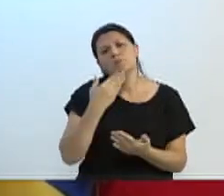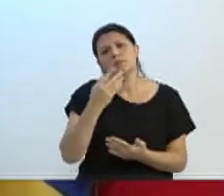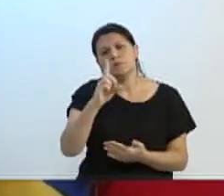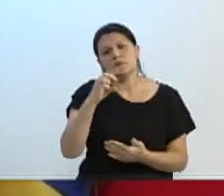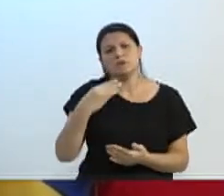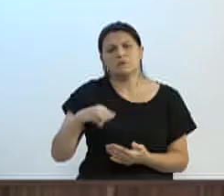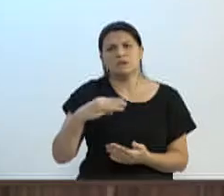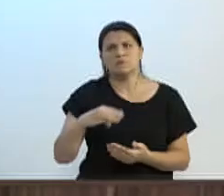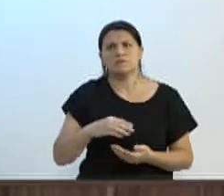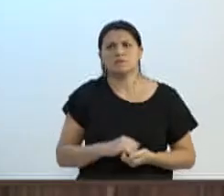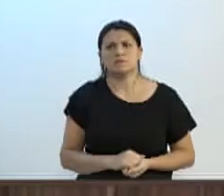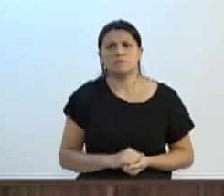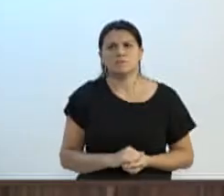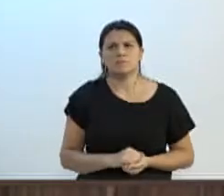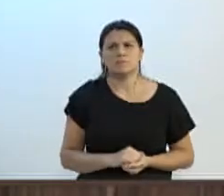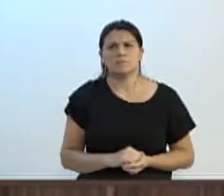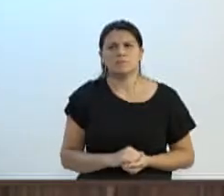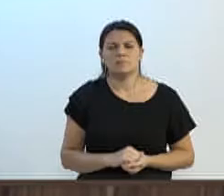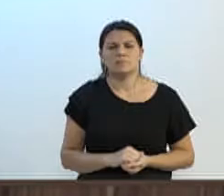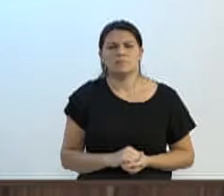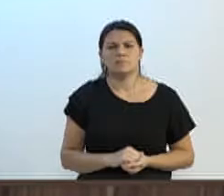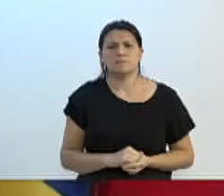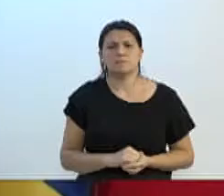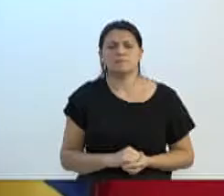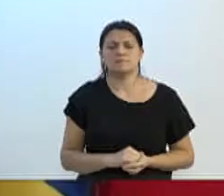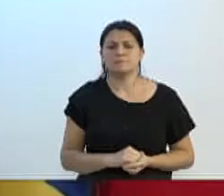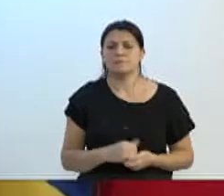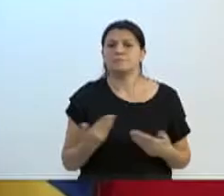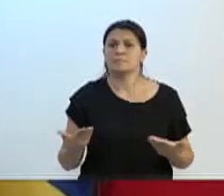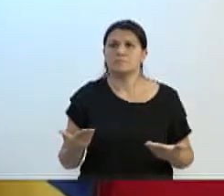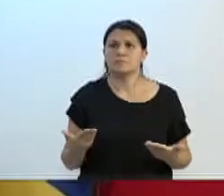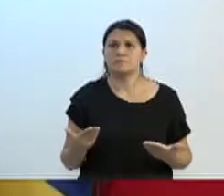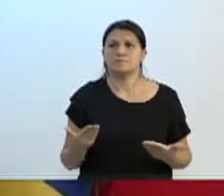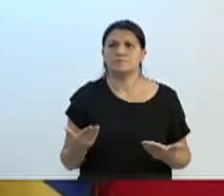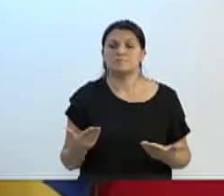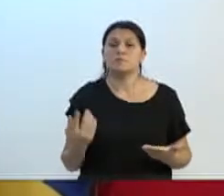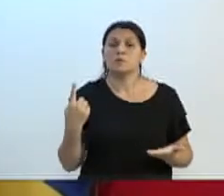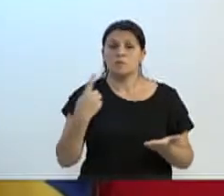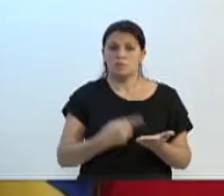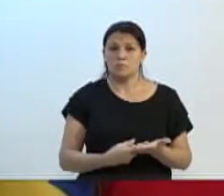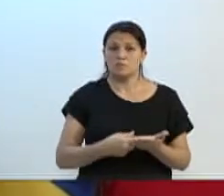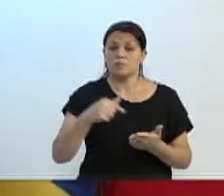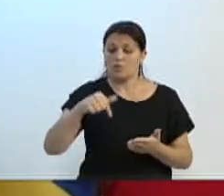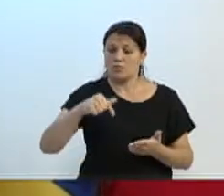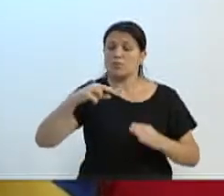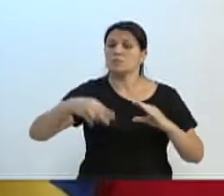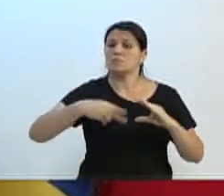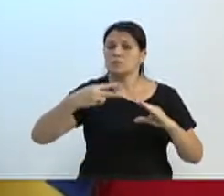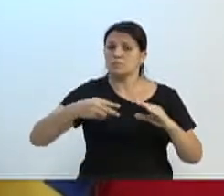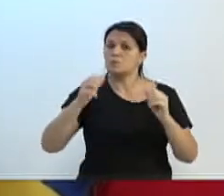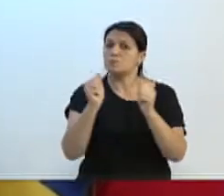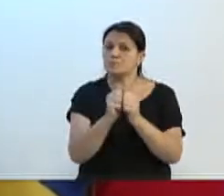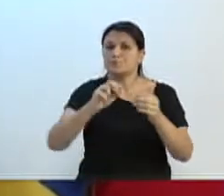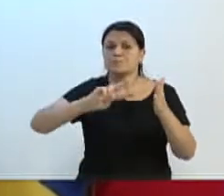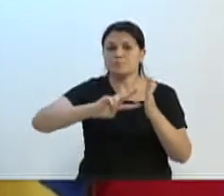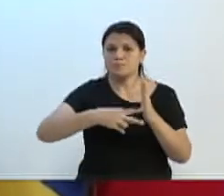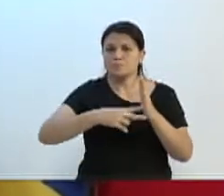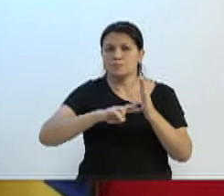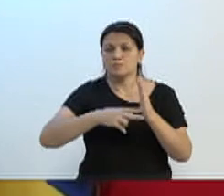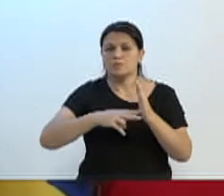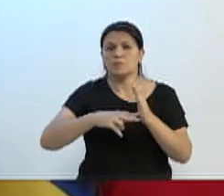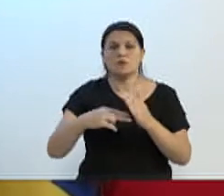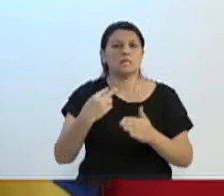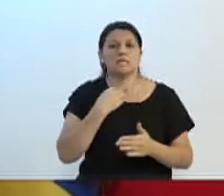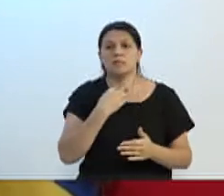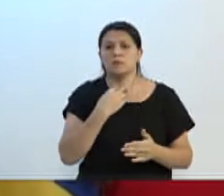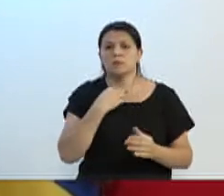presidente. Mais um minuto para concluir o seu... Reivindicar a garantia do compromisso assumido nesta Casa com o sindicato, que não passaria